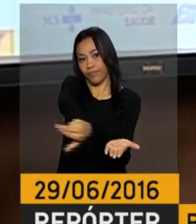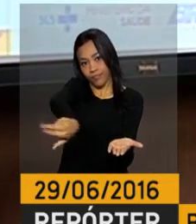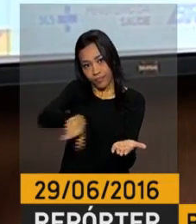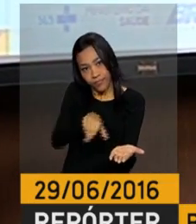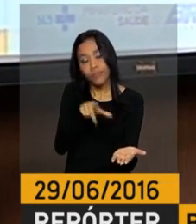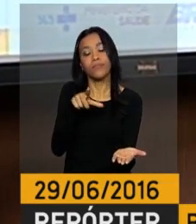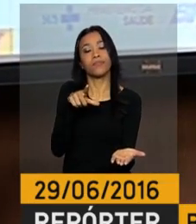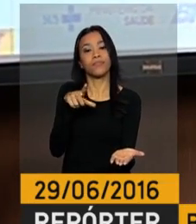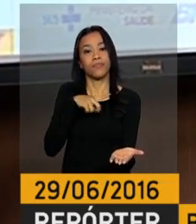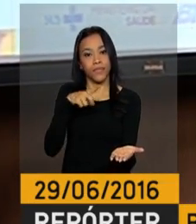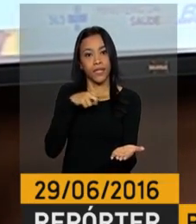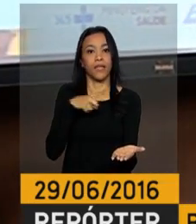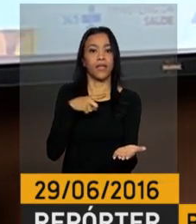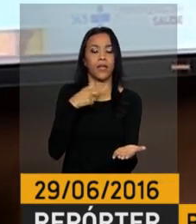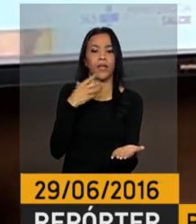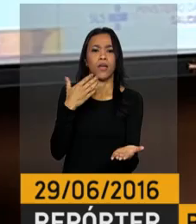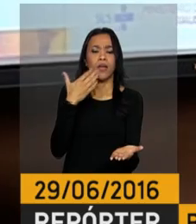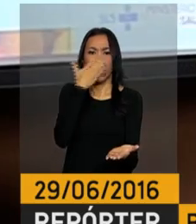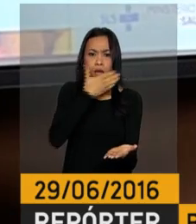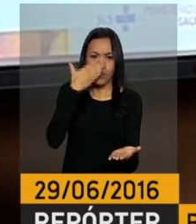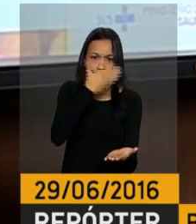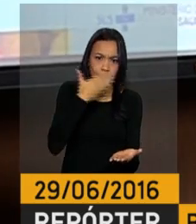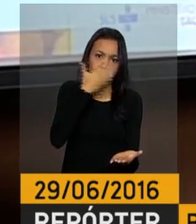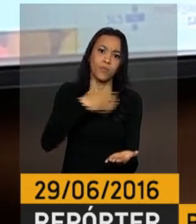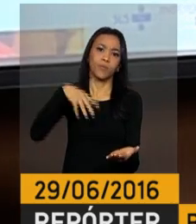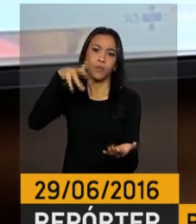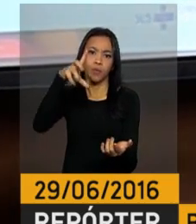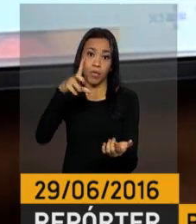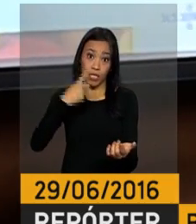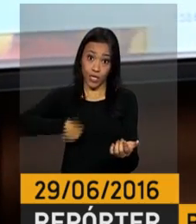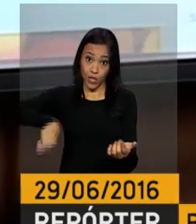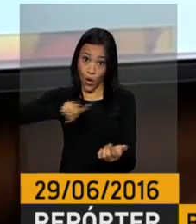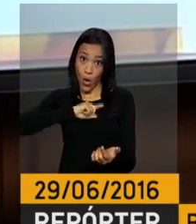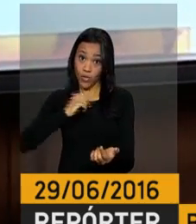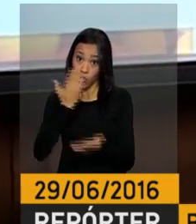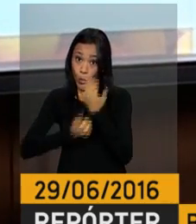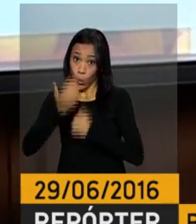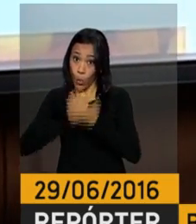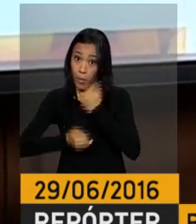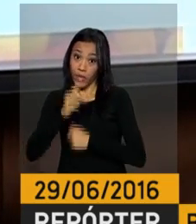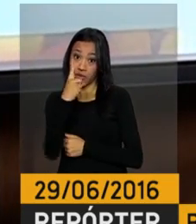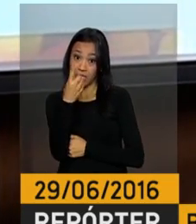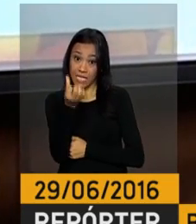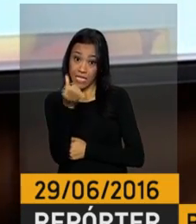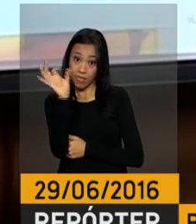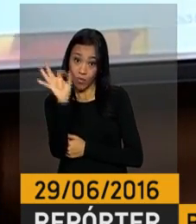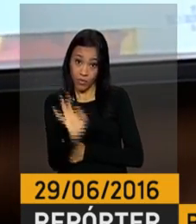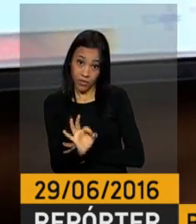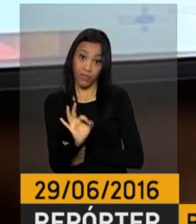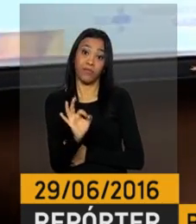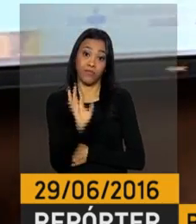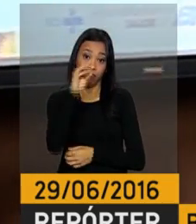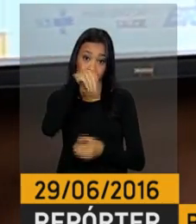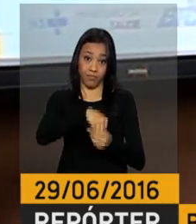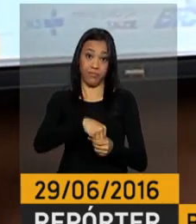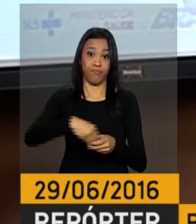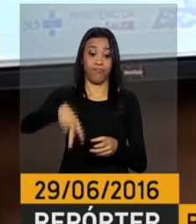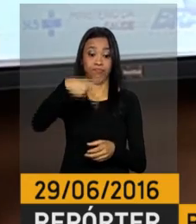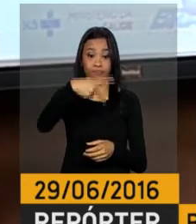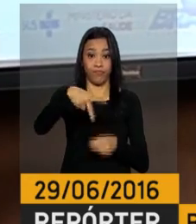fonte alimentos com alto teor de açúcar e o nosso consumo médio é de 16% na população brasileira